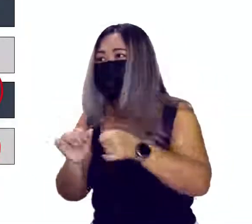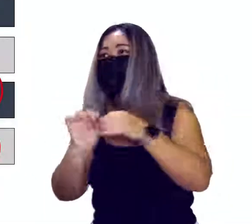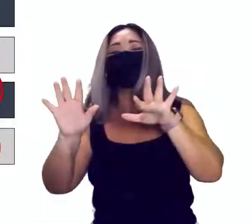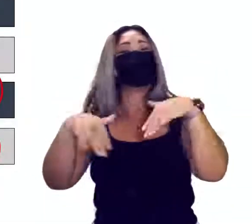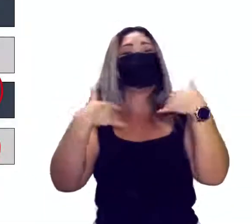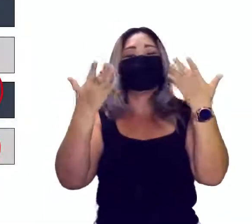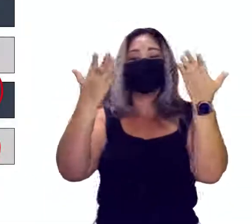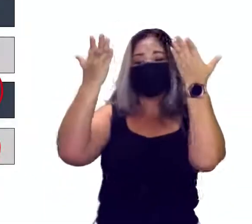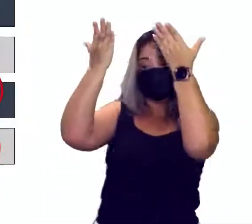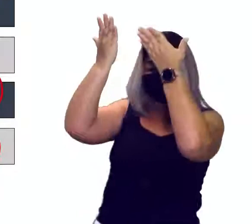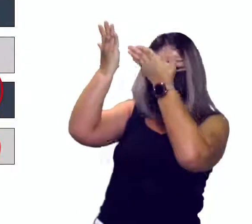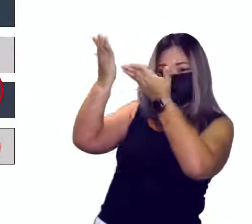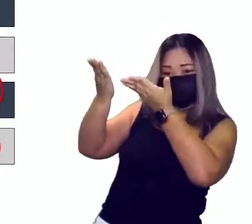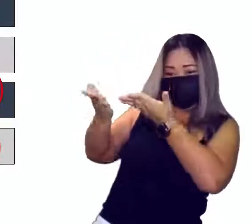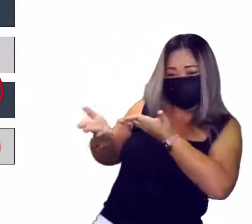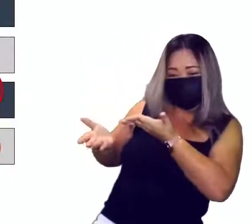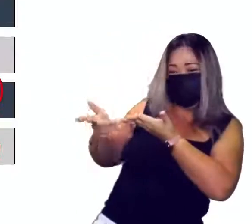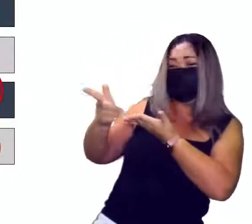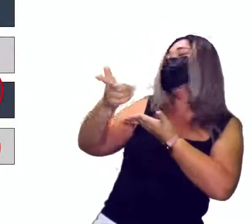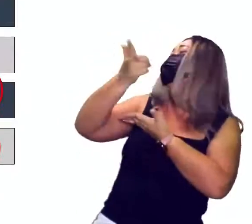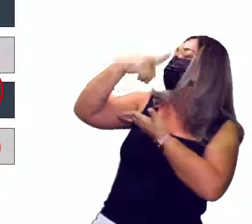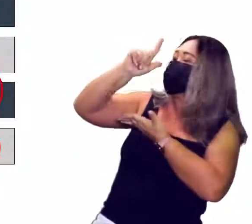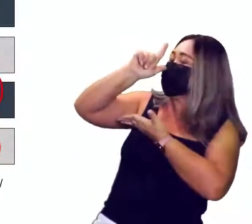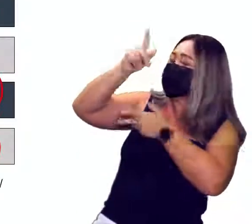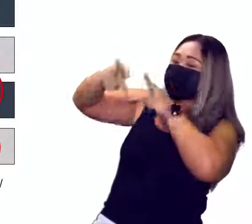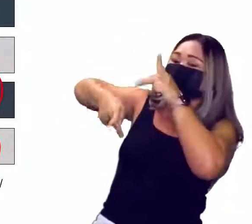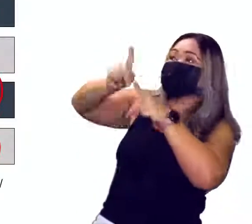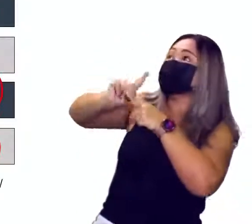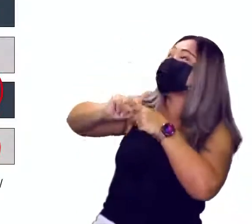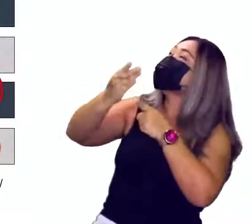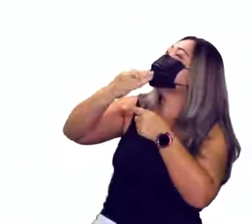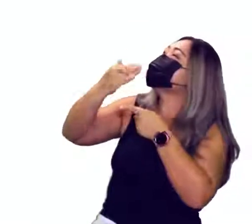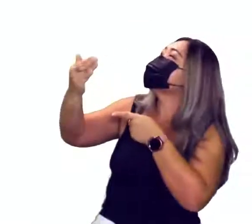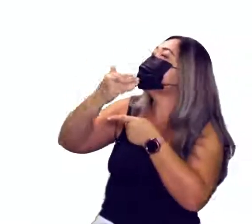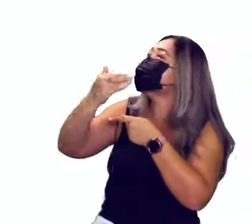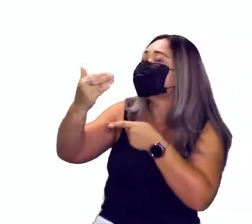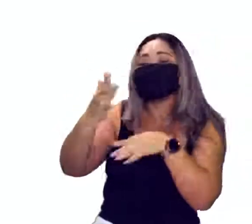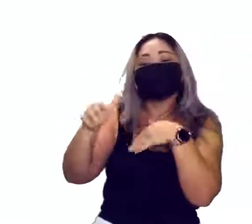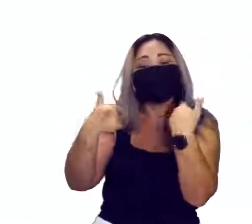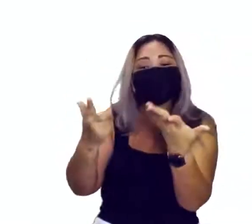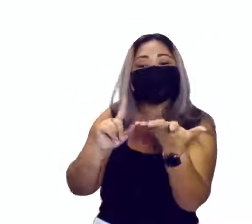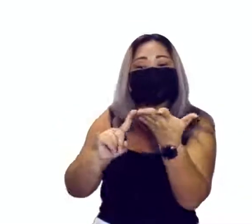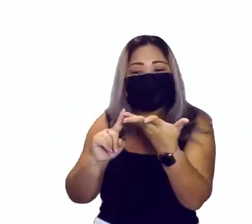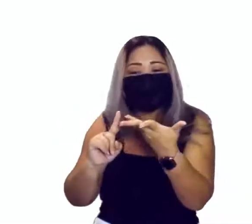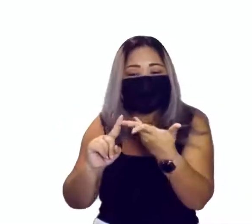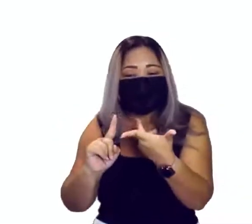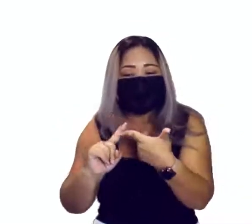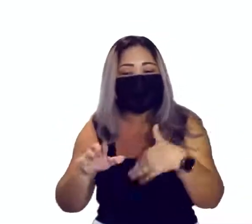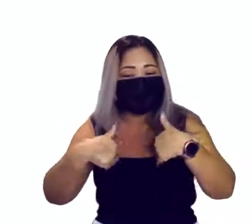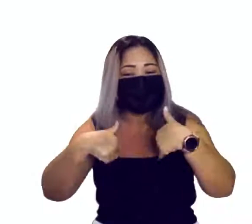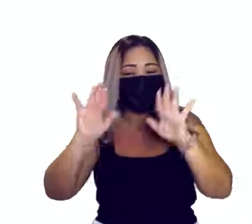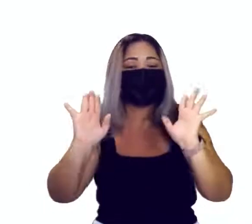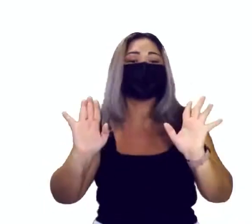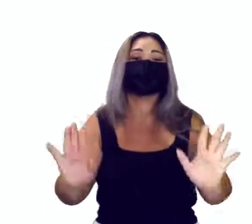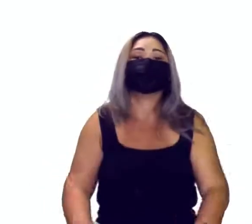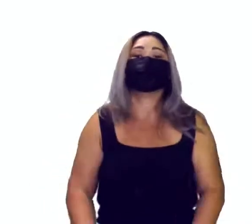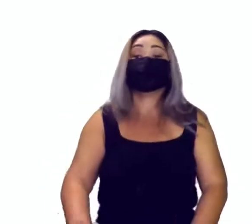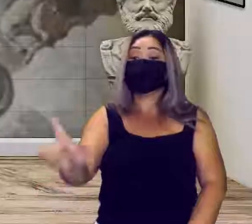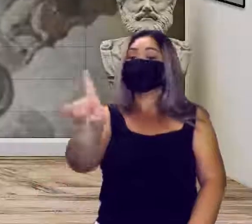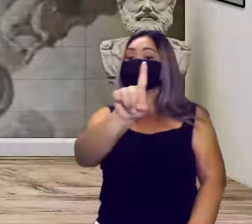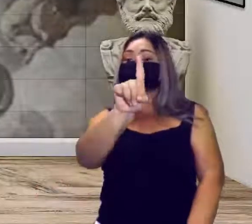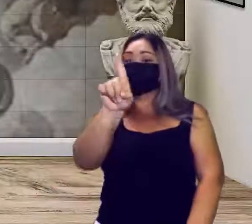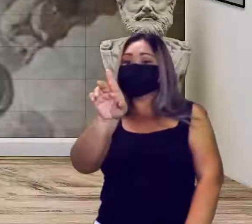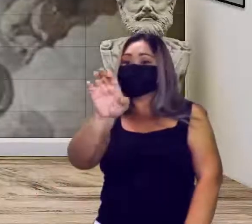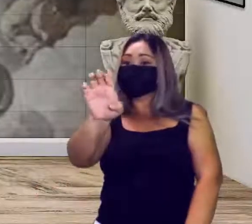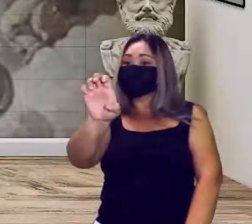Viu como os gregos eles tinham, né, a quem recorrer? Muito, né? Opção muito grande. Agora os Zeus, né?